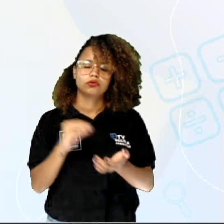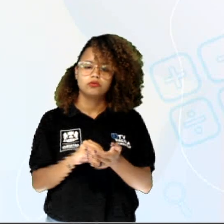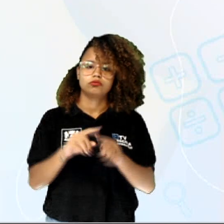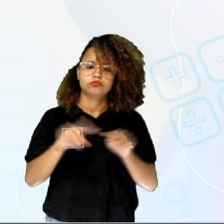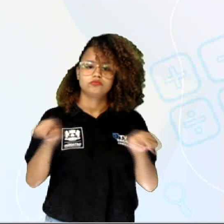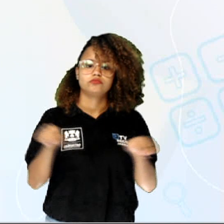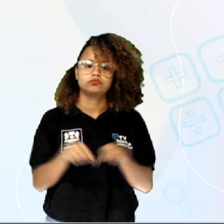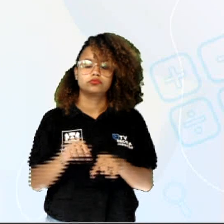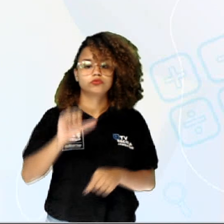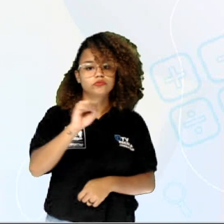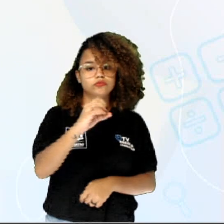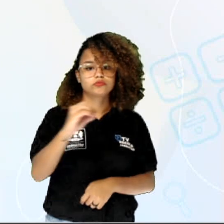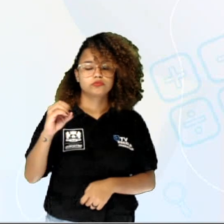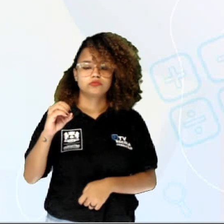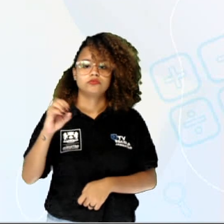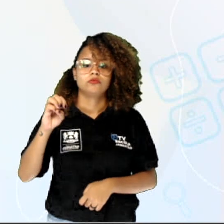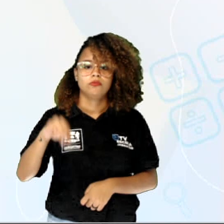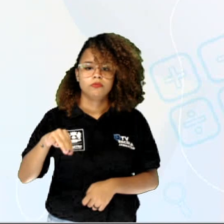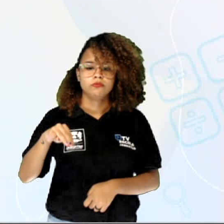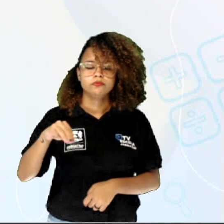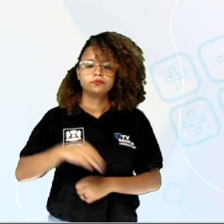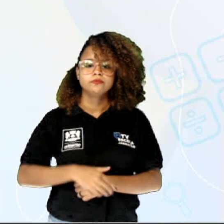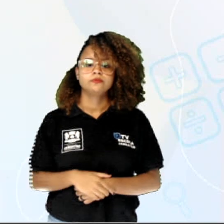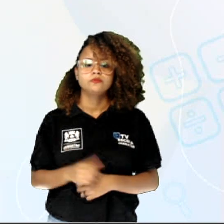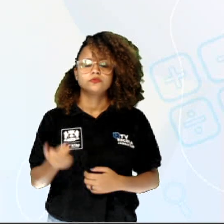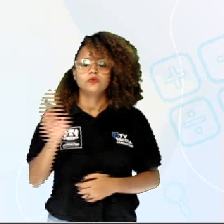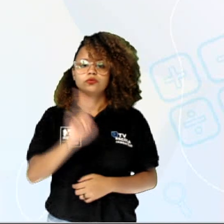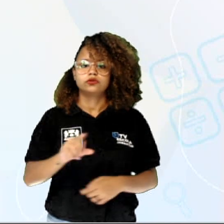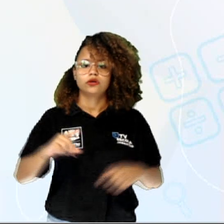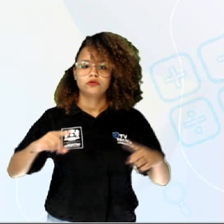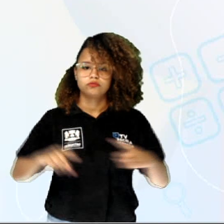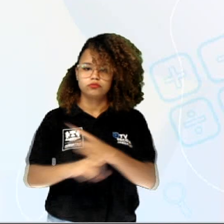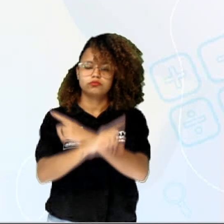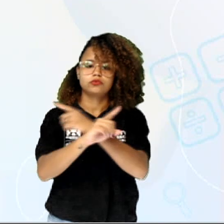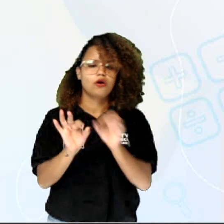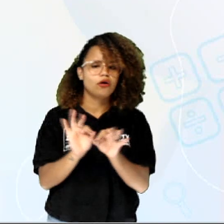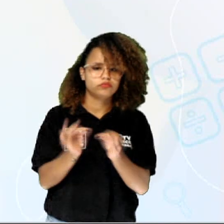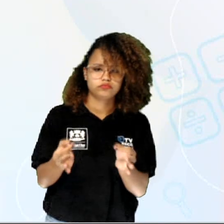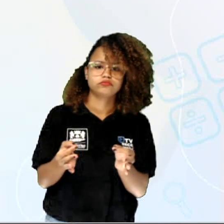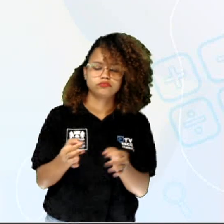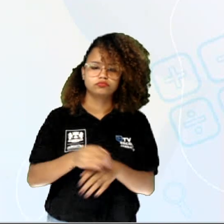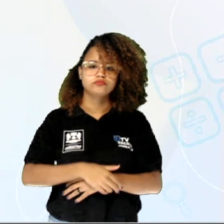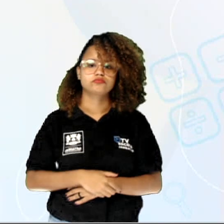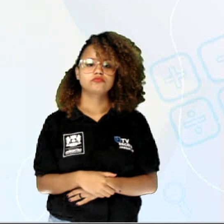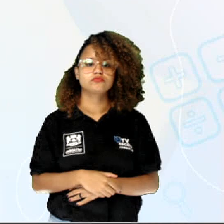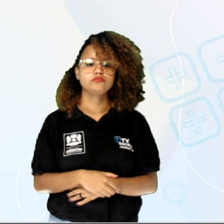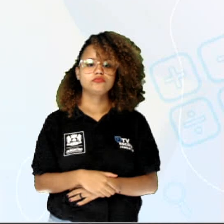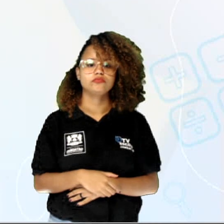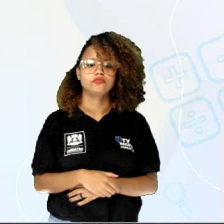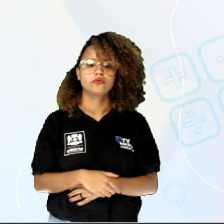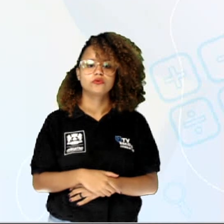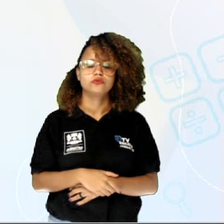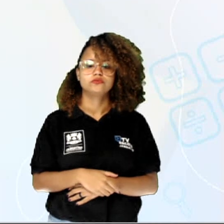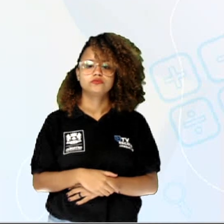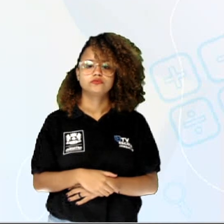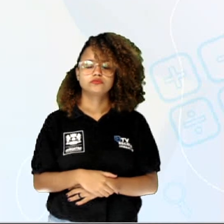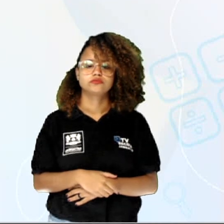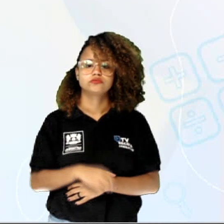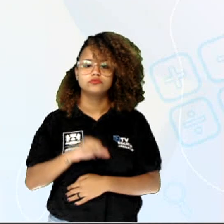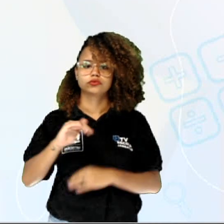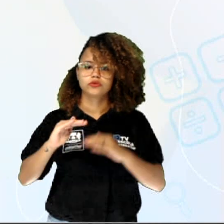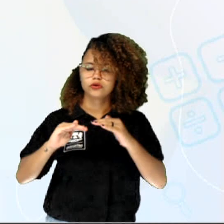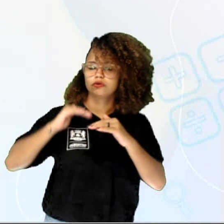2 metros quadrados, qual era a quantidade de pessoas na festa, sabendo que a área do evento era de 800